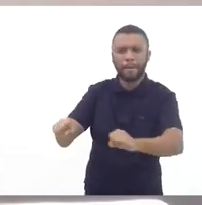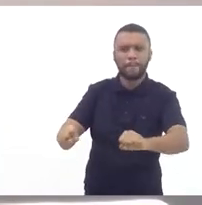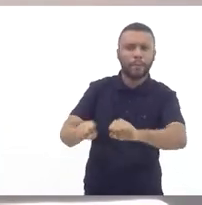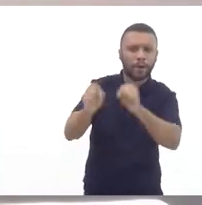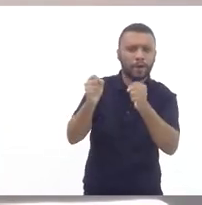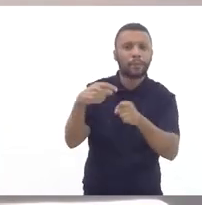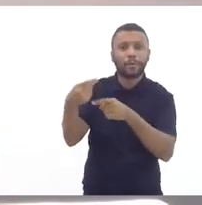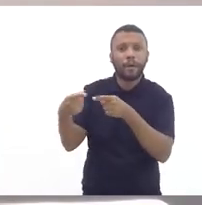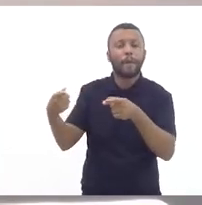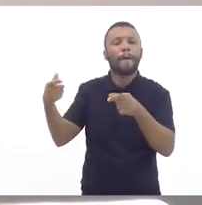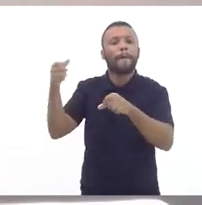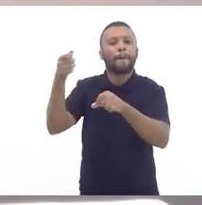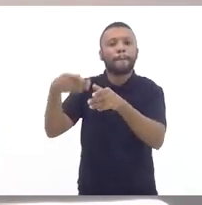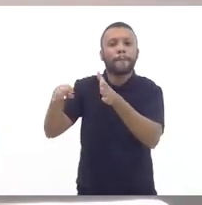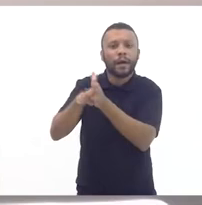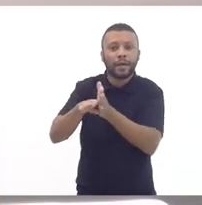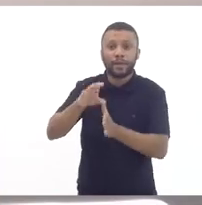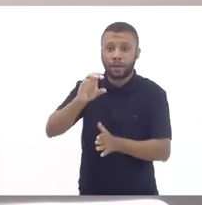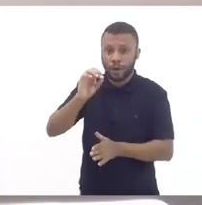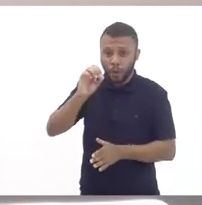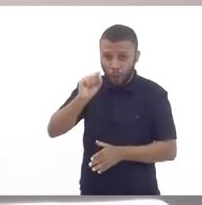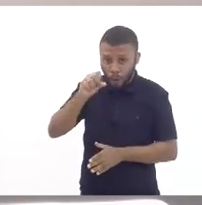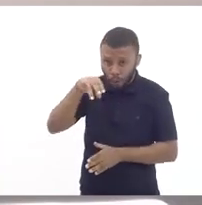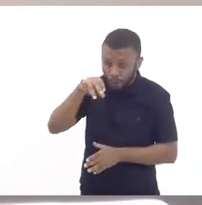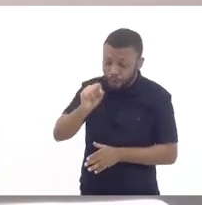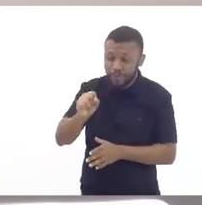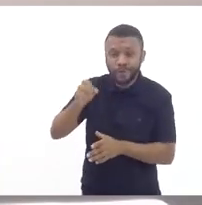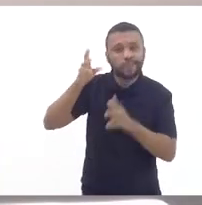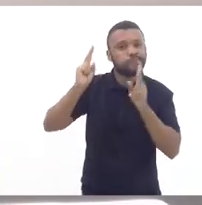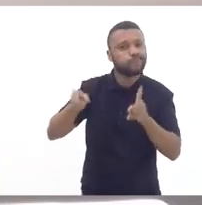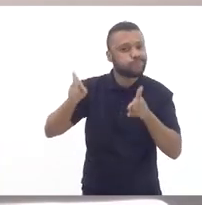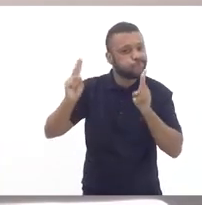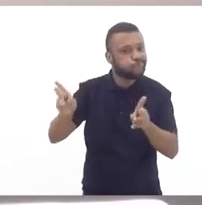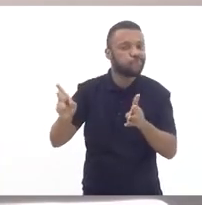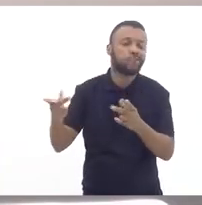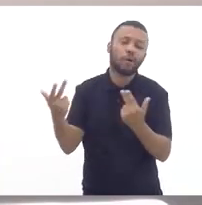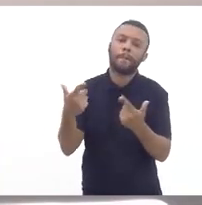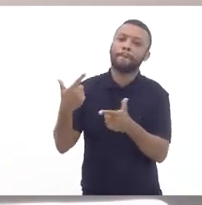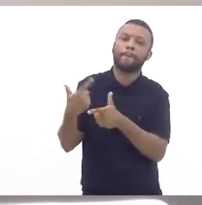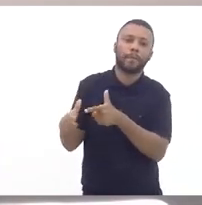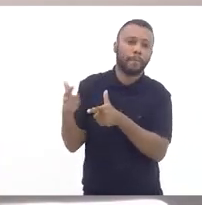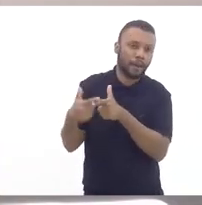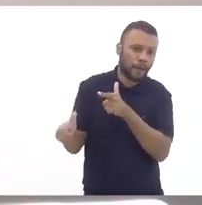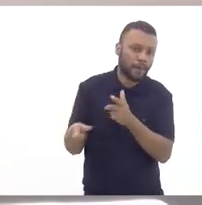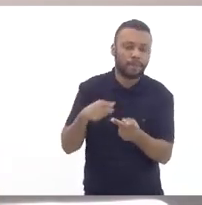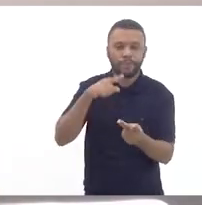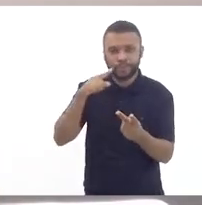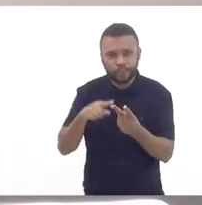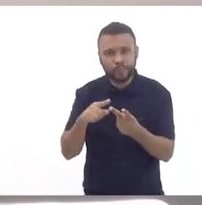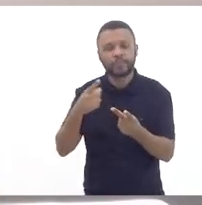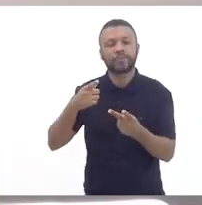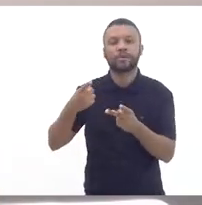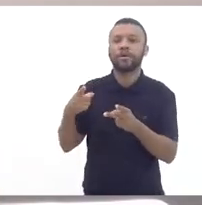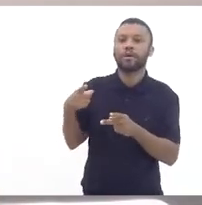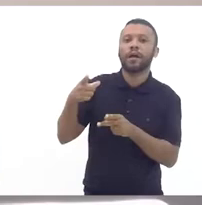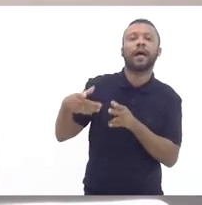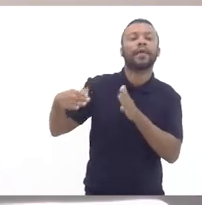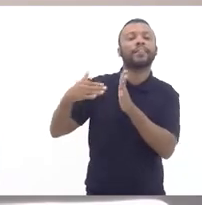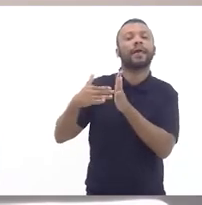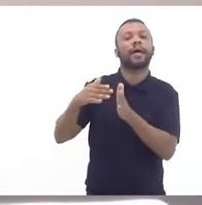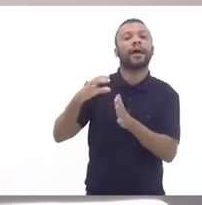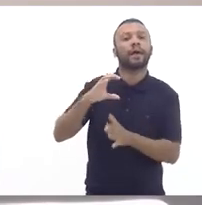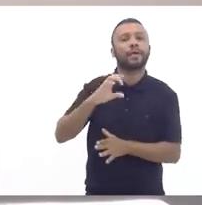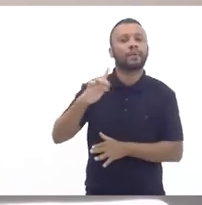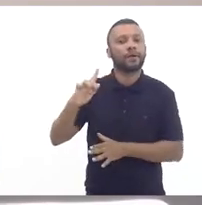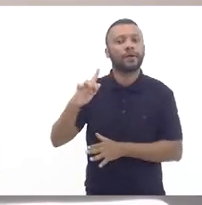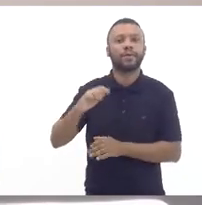Monte, parei em Cosmo, vi a mesma questão, Benjamin do Monte, a mesma coisa, e depois a minha senhora foi até Campo Grande, foi até